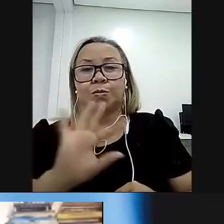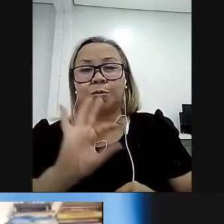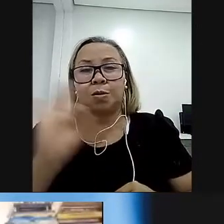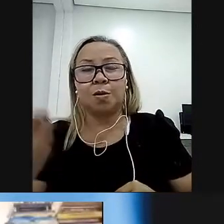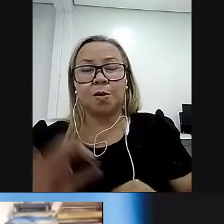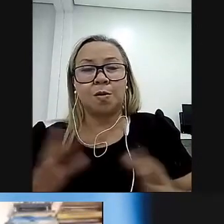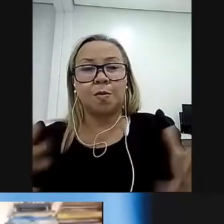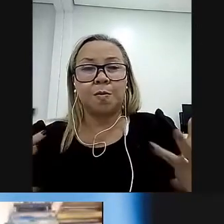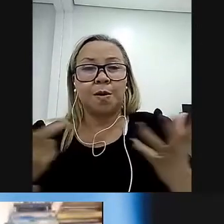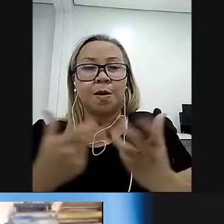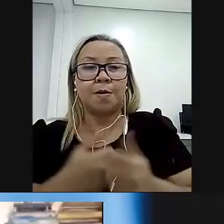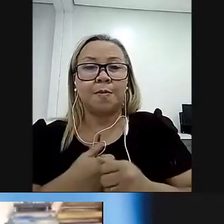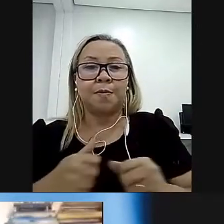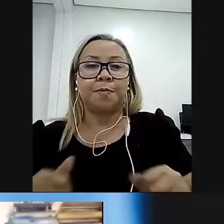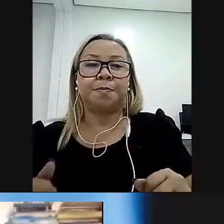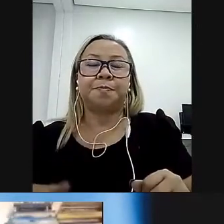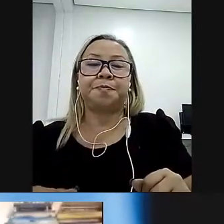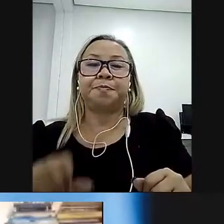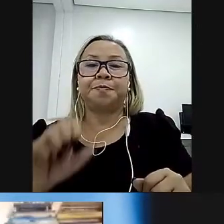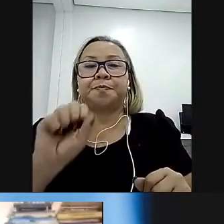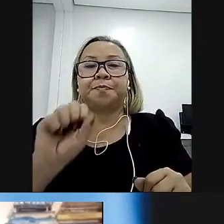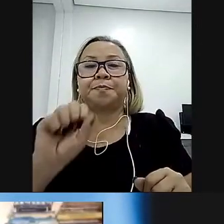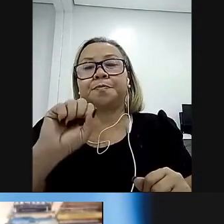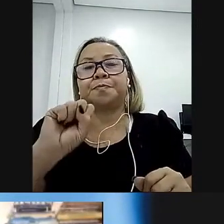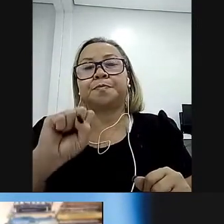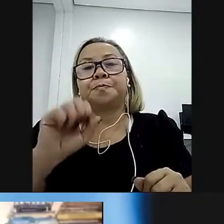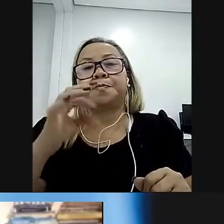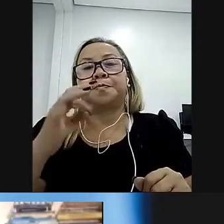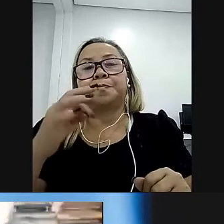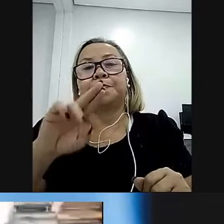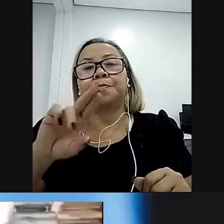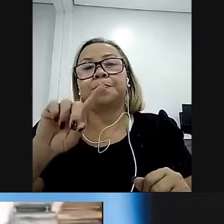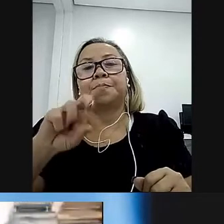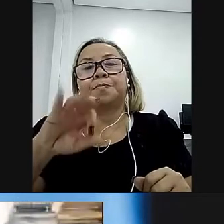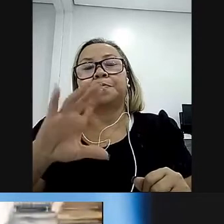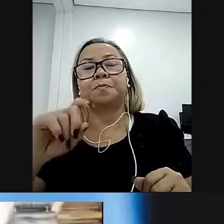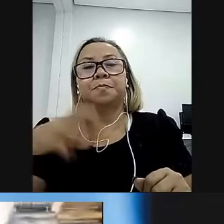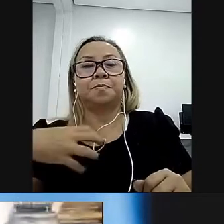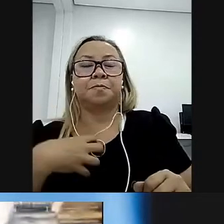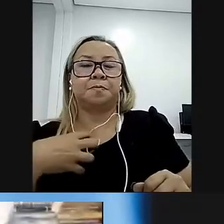hein, Barja? Ficou muito legal. Eu estava me sentindo aqui no... Como é que chama?